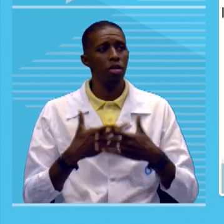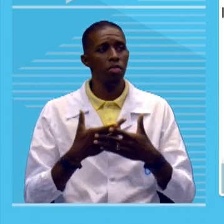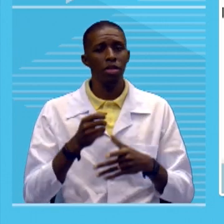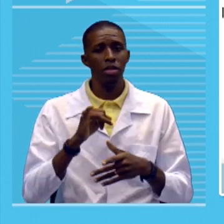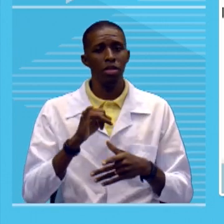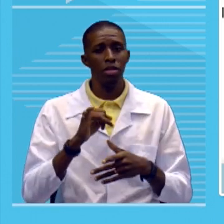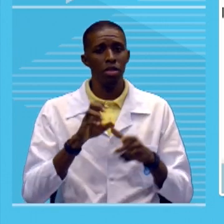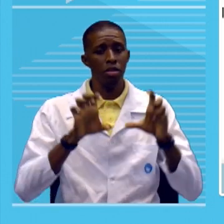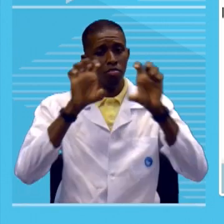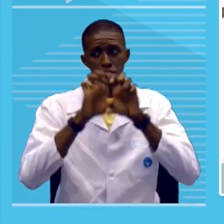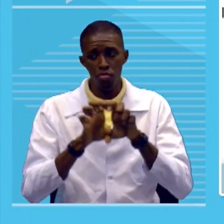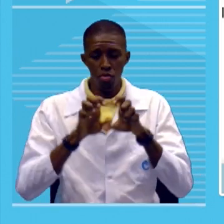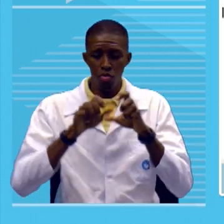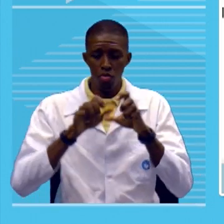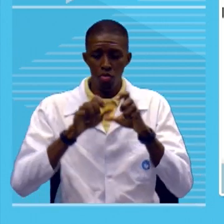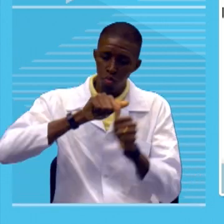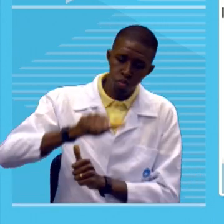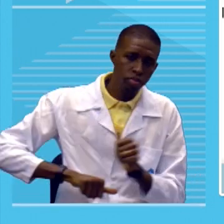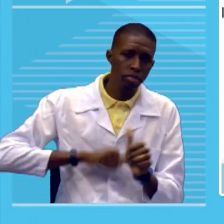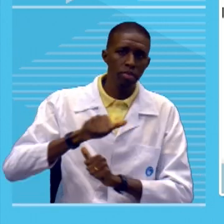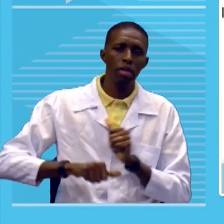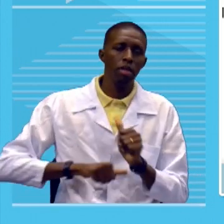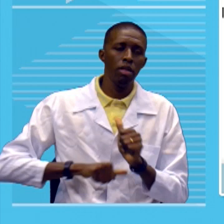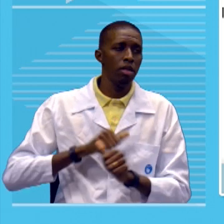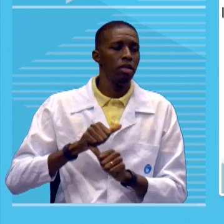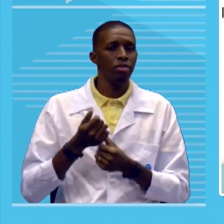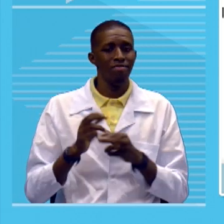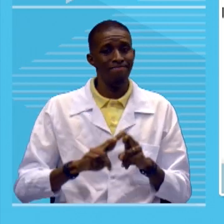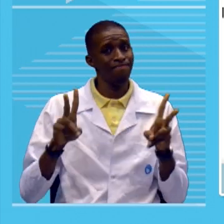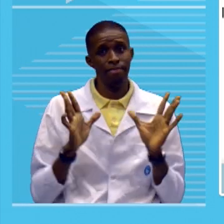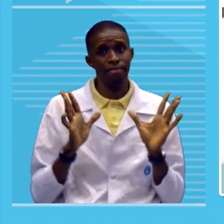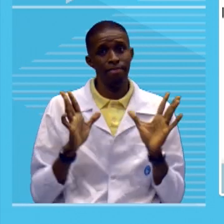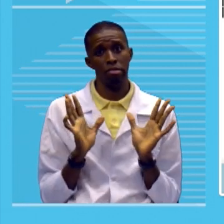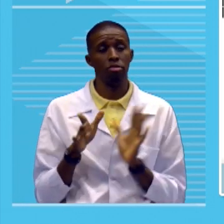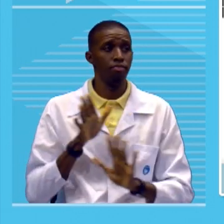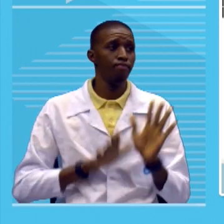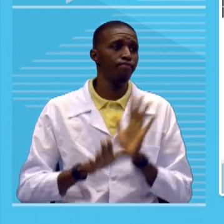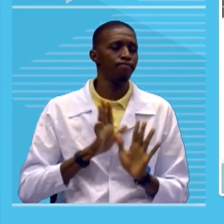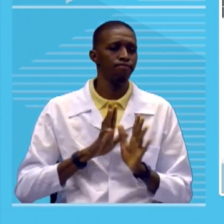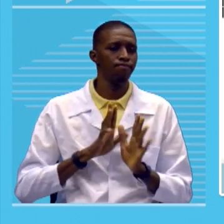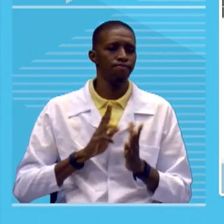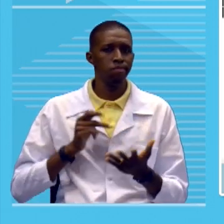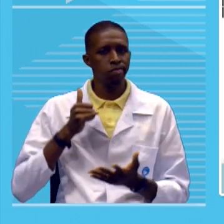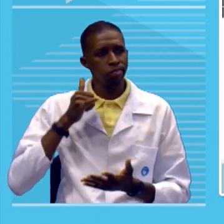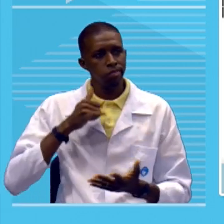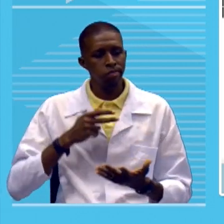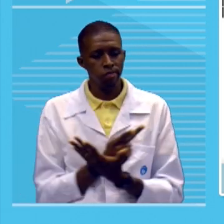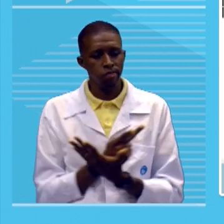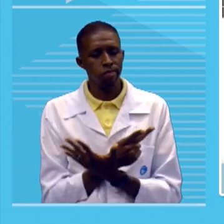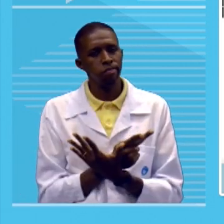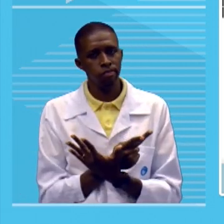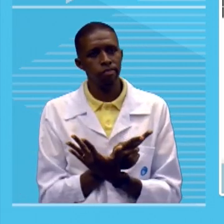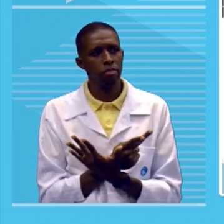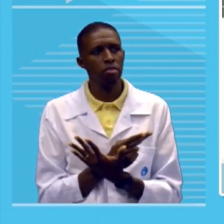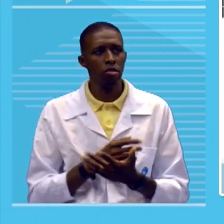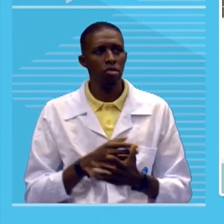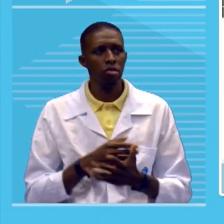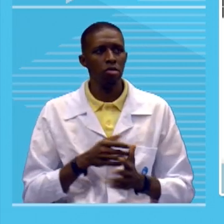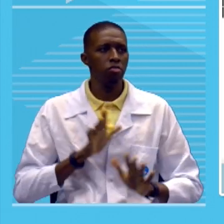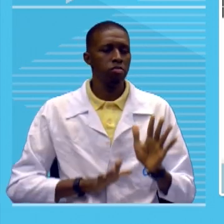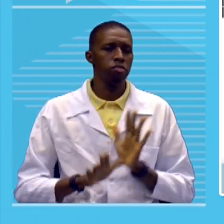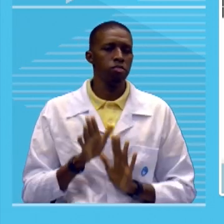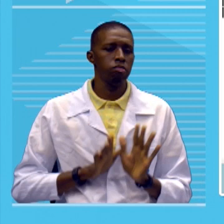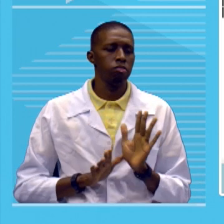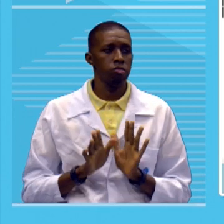inversão, né? Vamos já ver aqui situações para o emprego dessa vírgula. Então, a